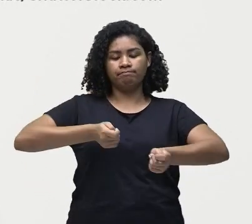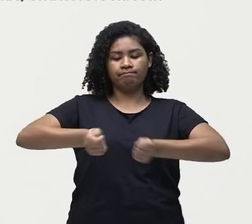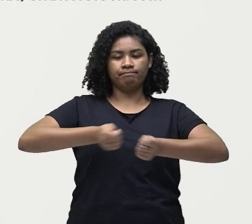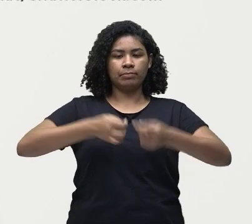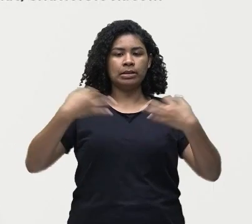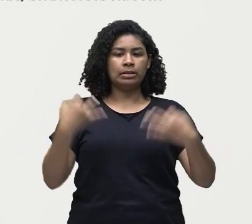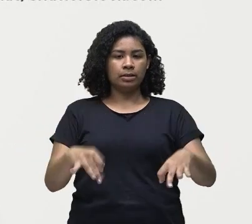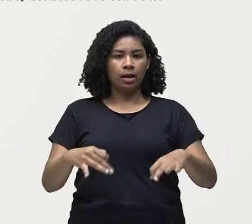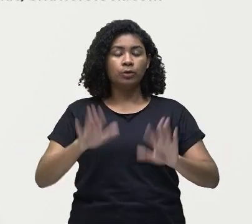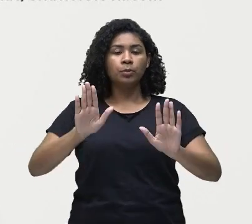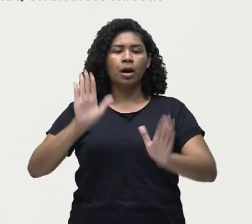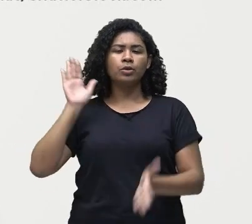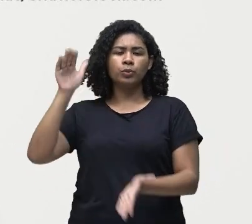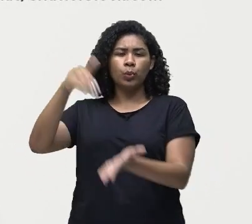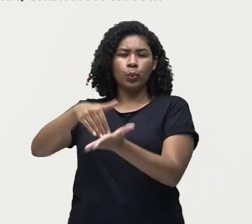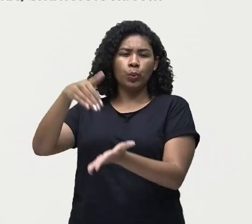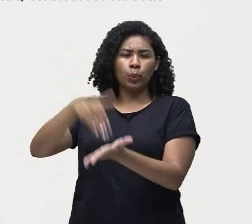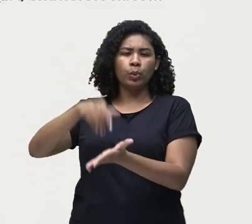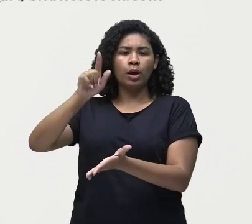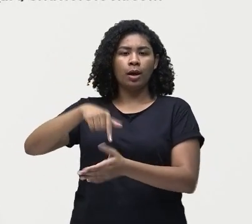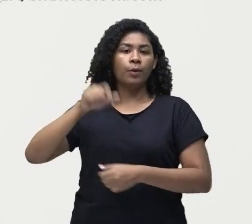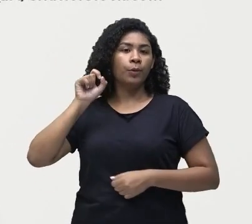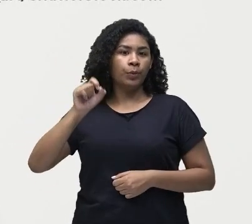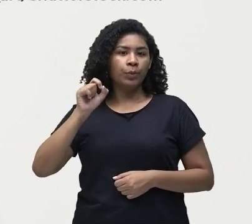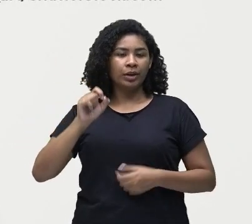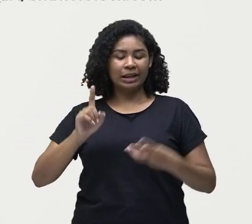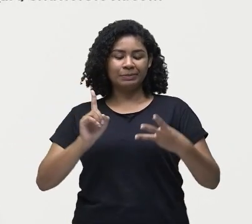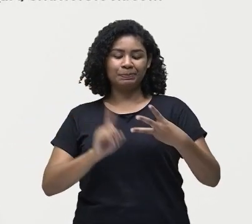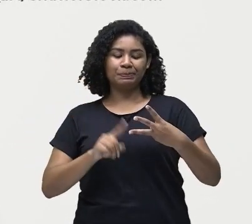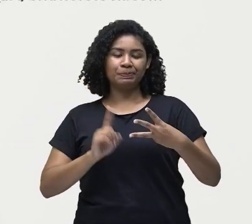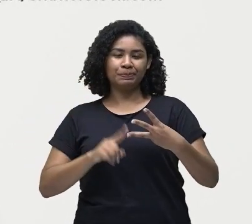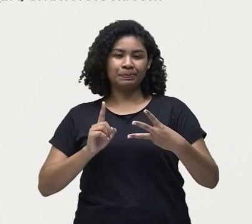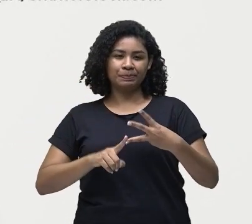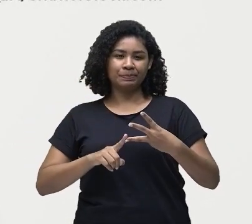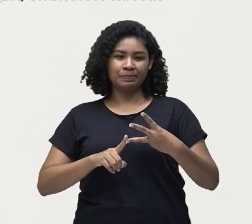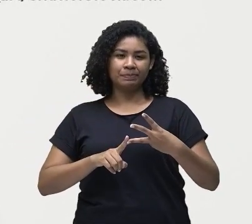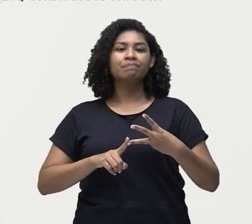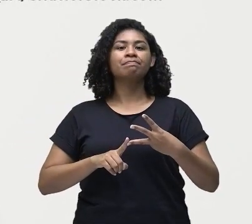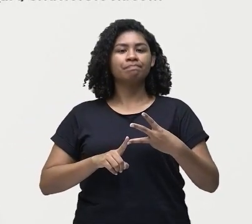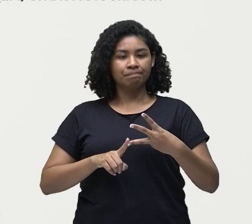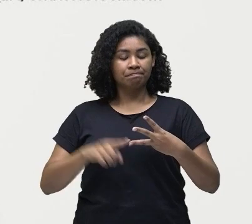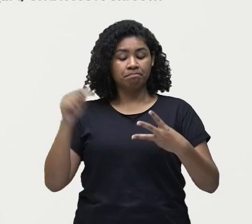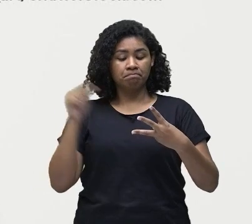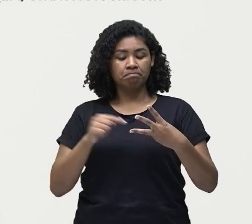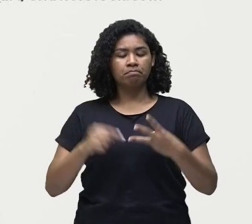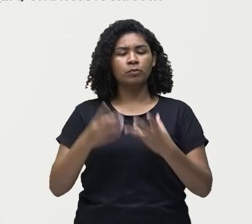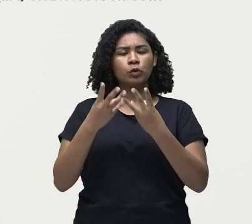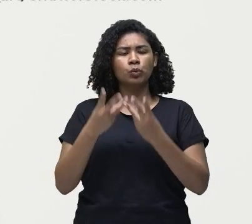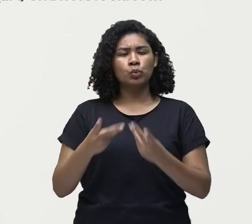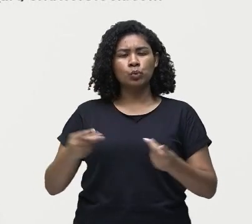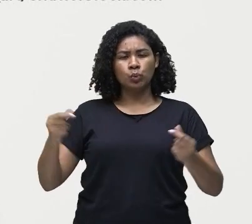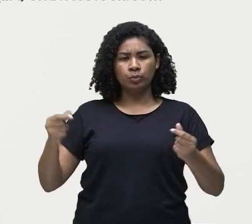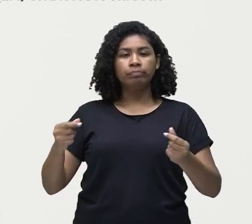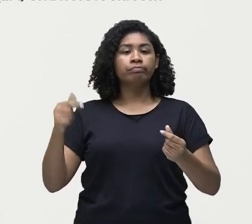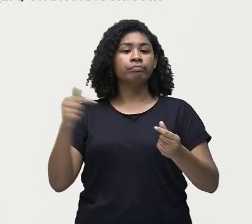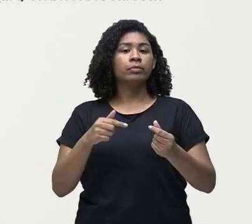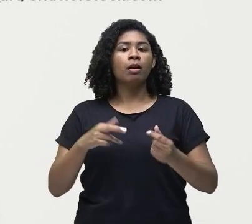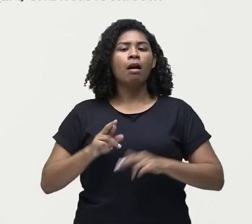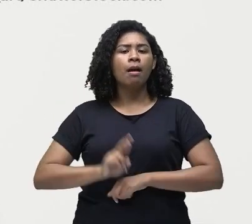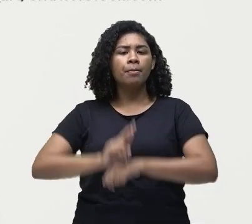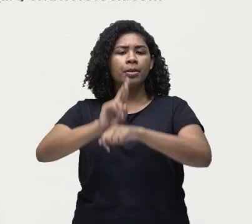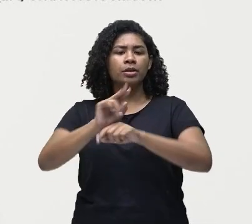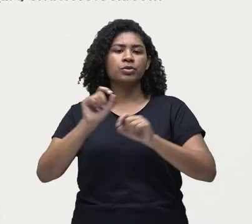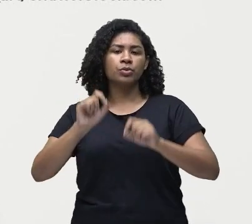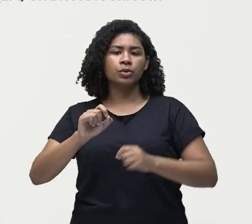nosso último nível trófico são os decompositores. Os decompositores são representados